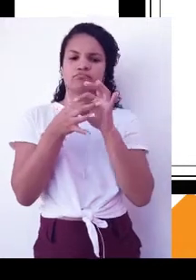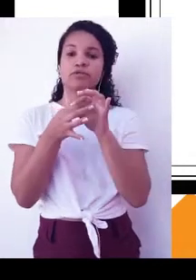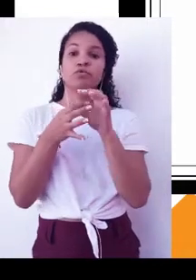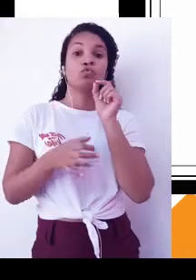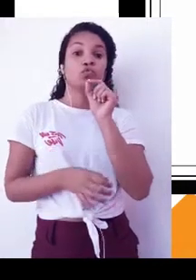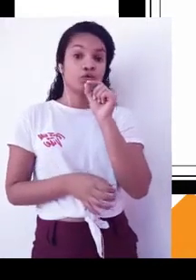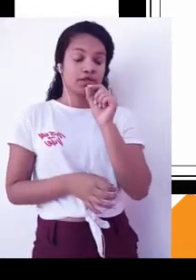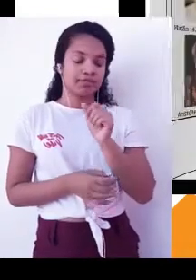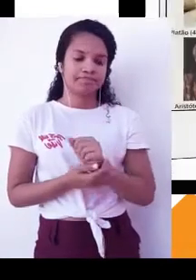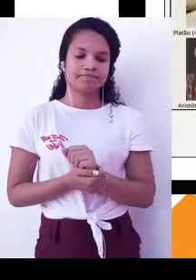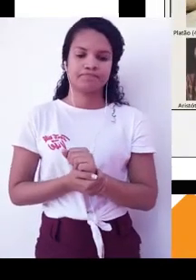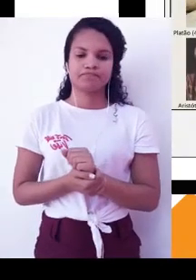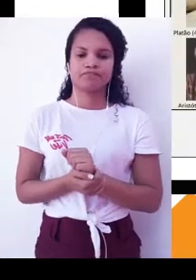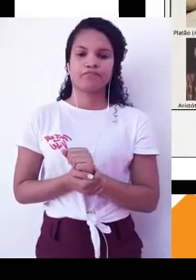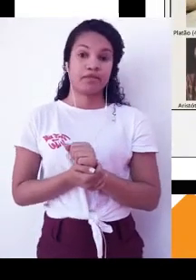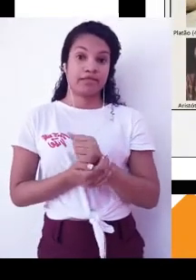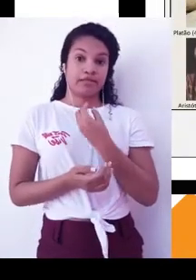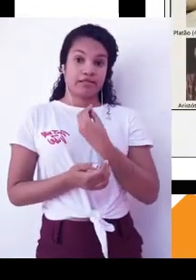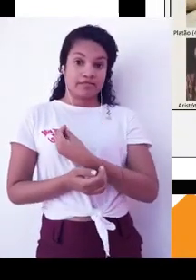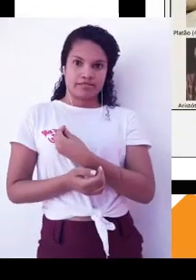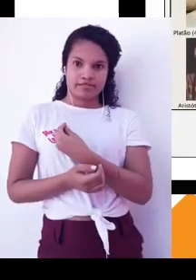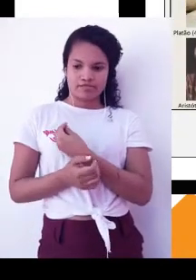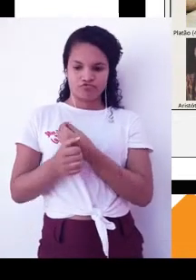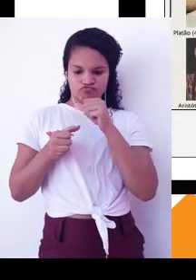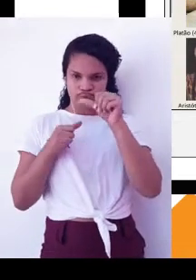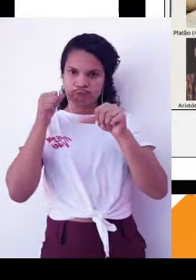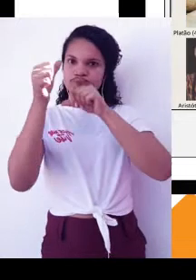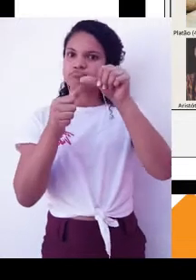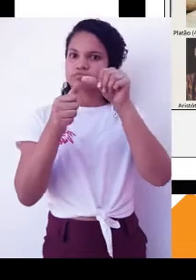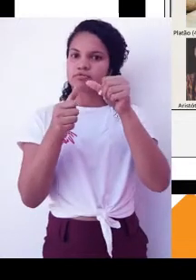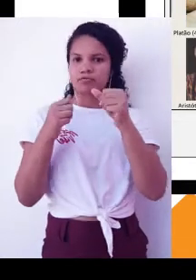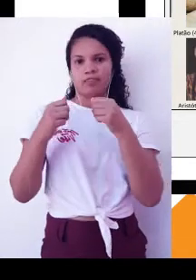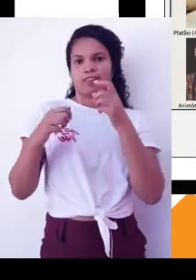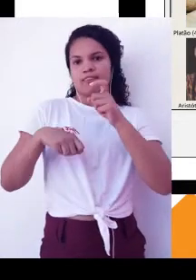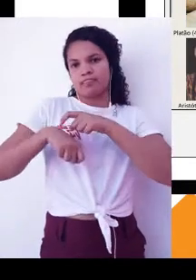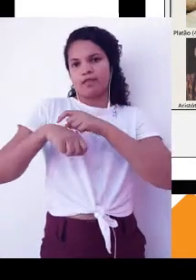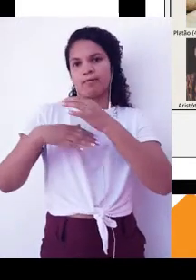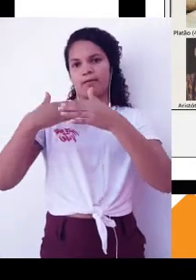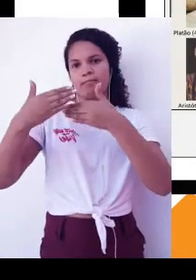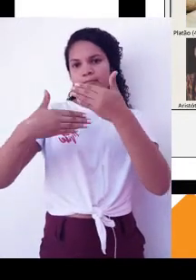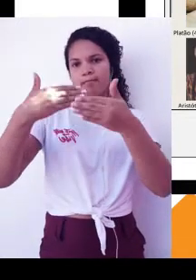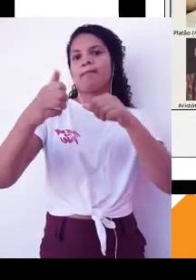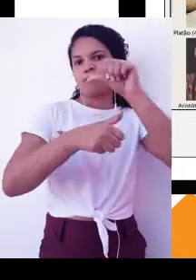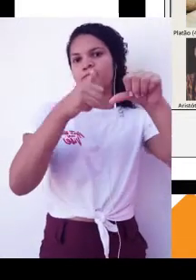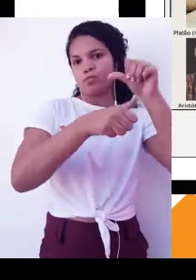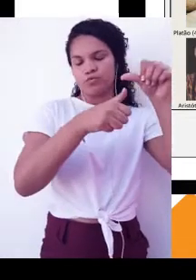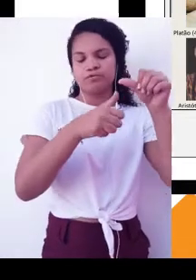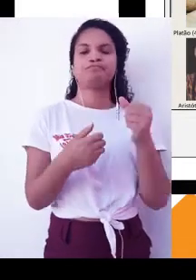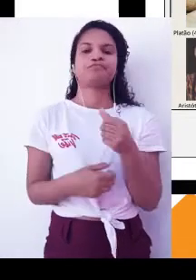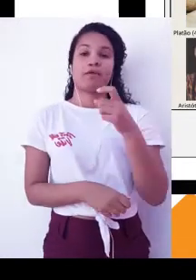nós admitimos que existe mudança ao longo do tempo. O